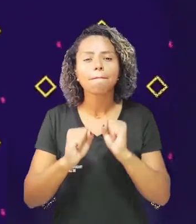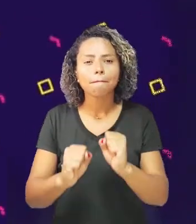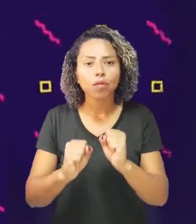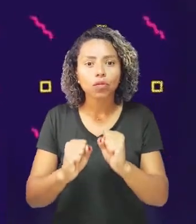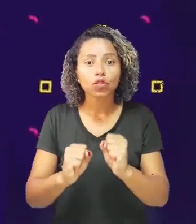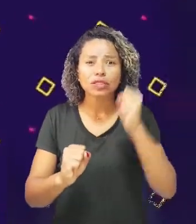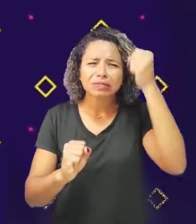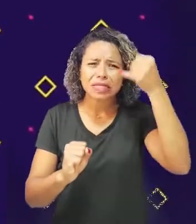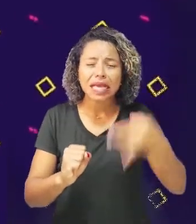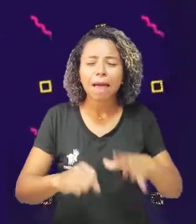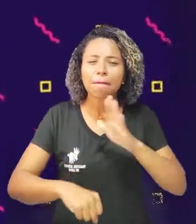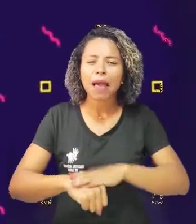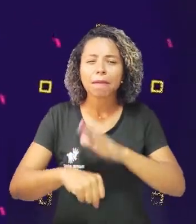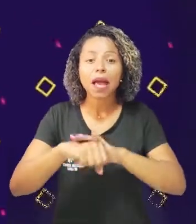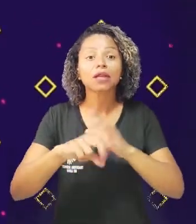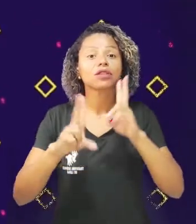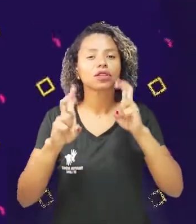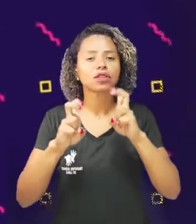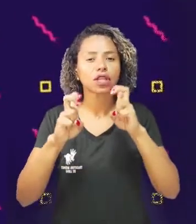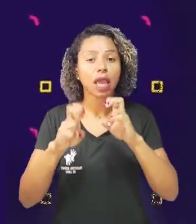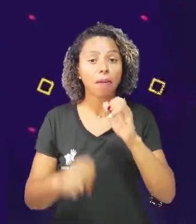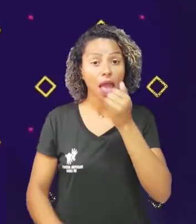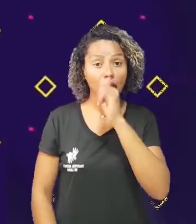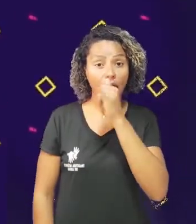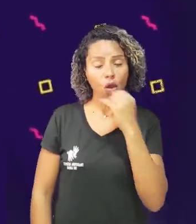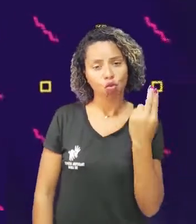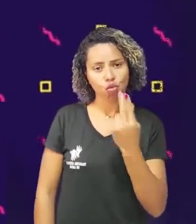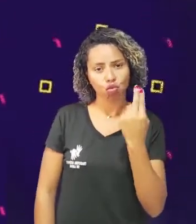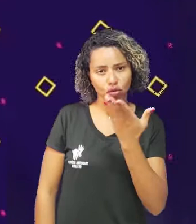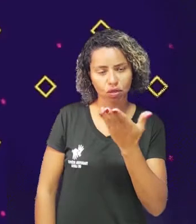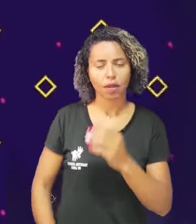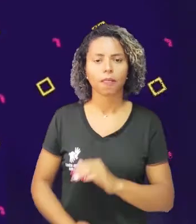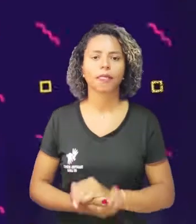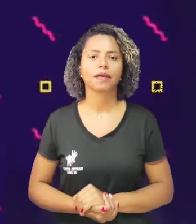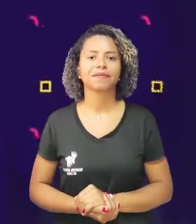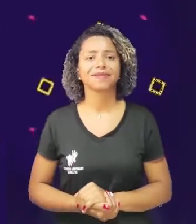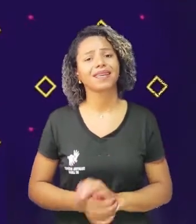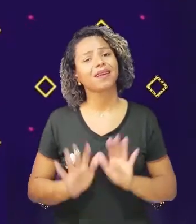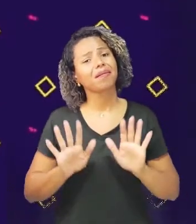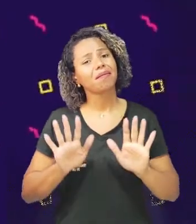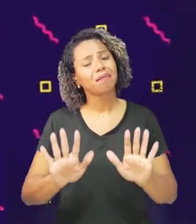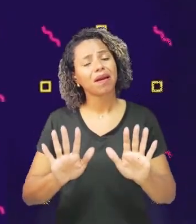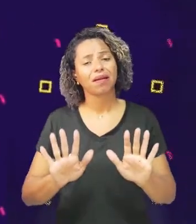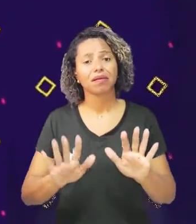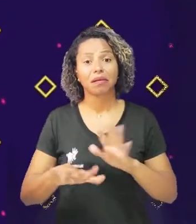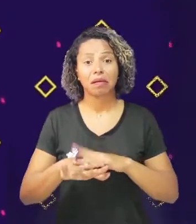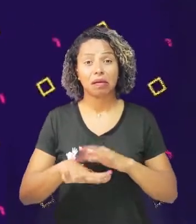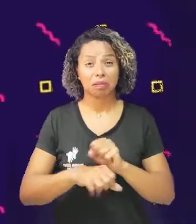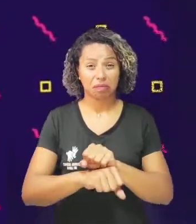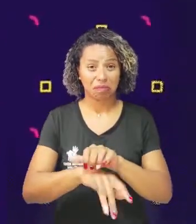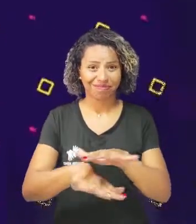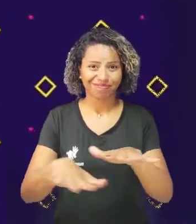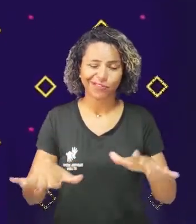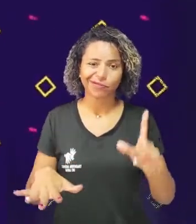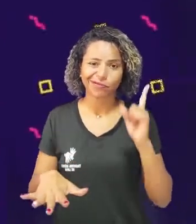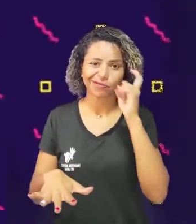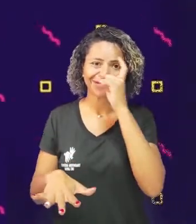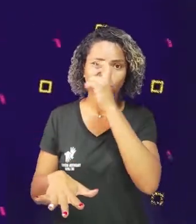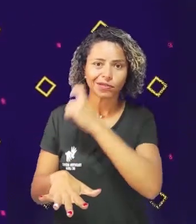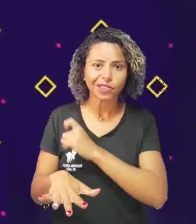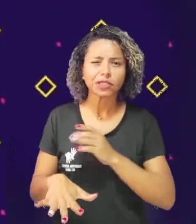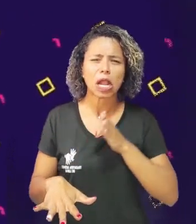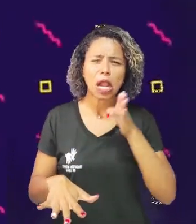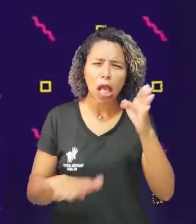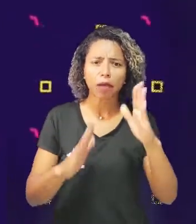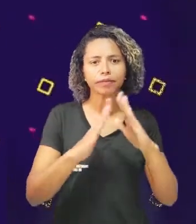ali multiplicadores da cultura do combate ao desperdício de energia. No entanto, com a pandemia, ficou